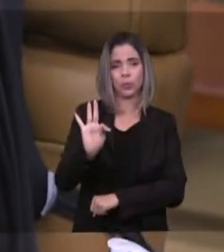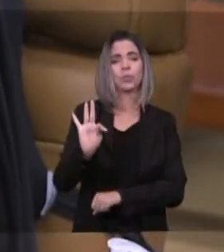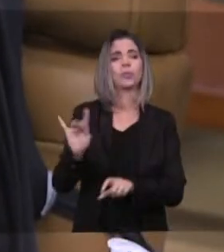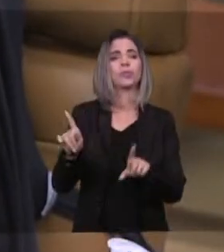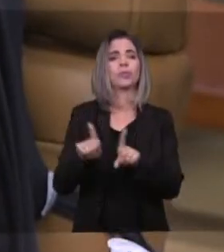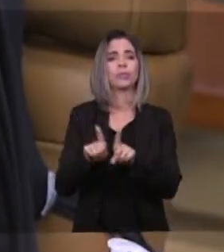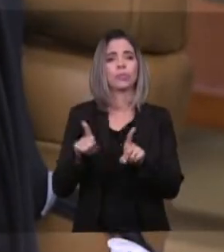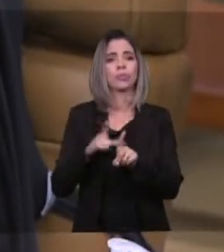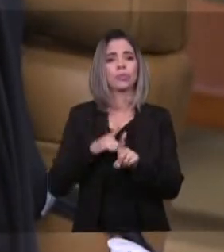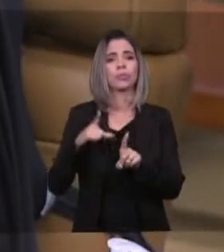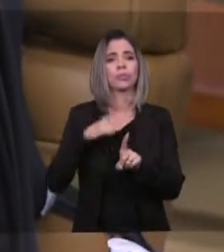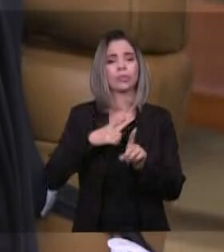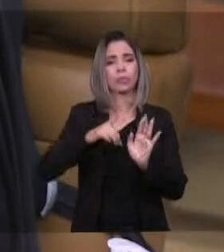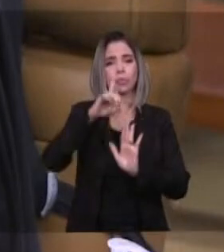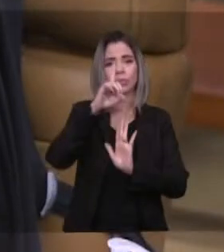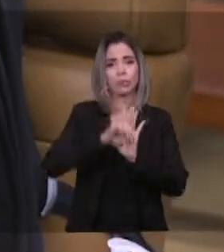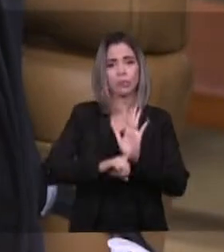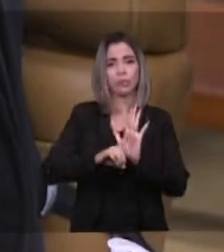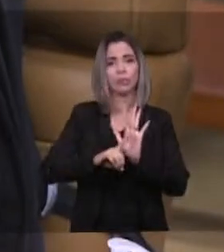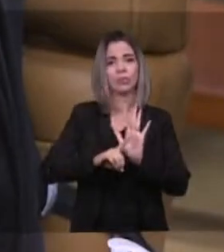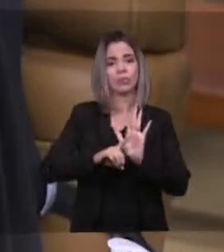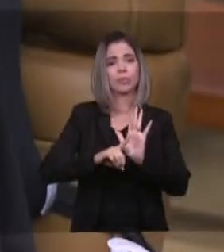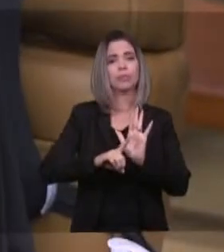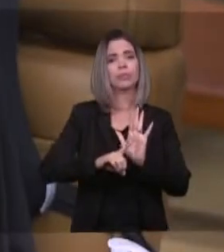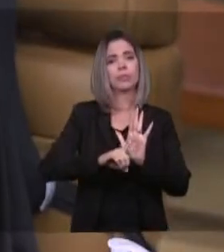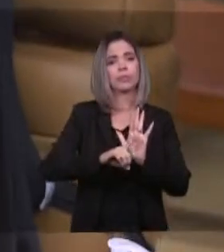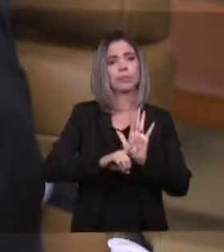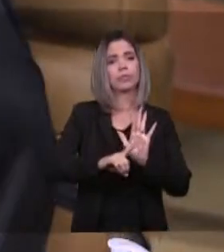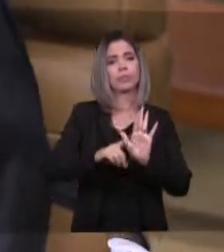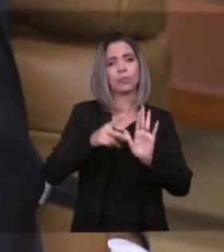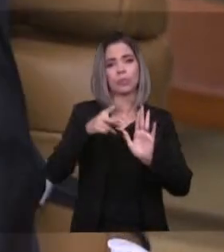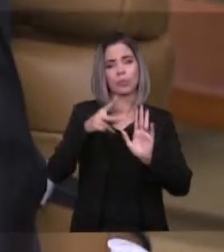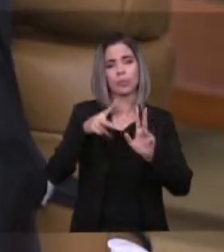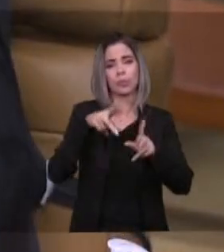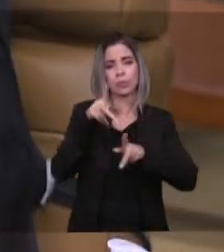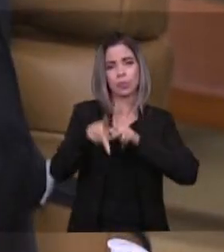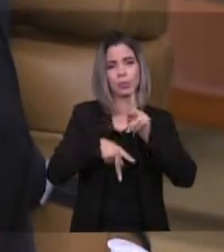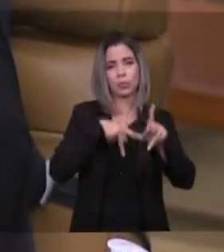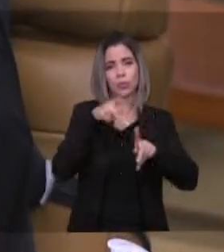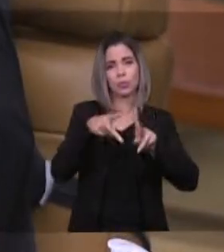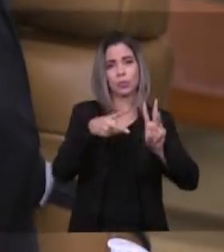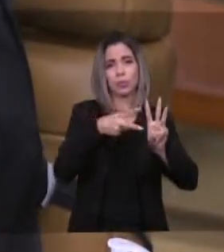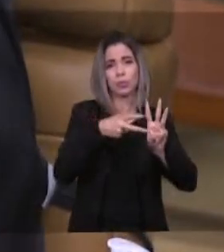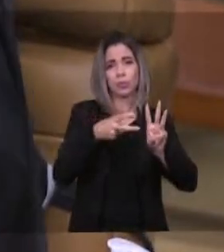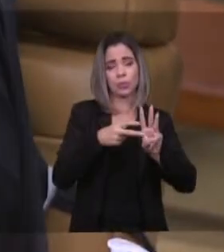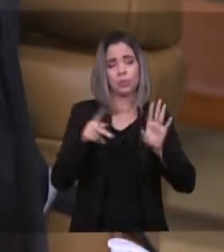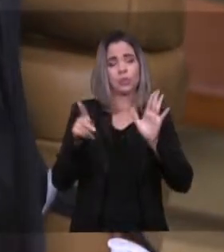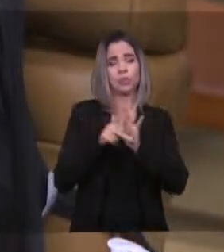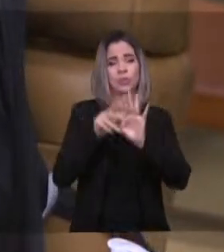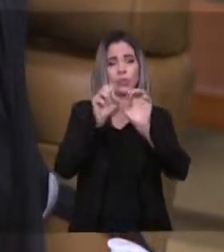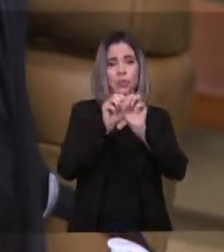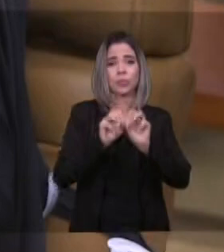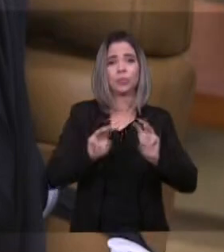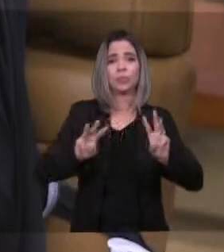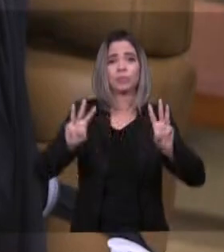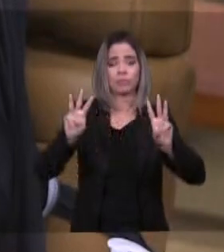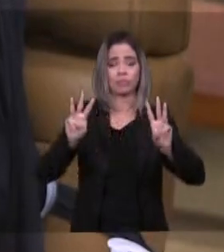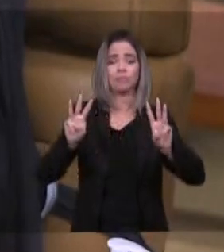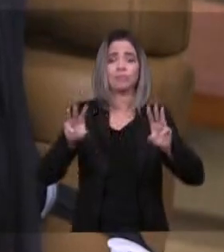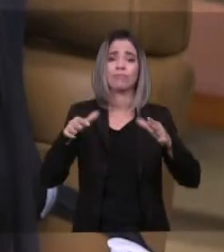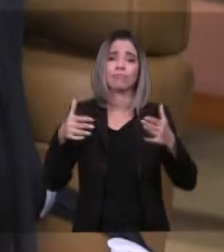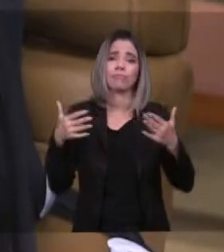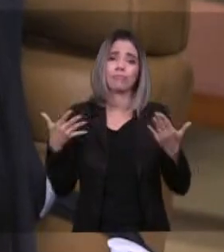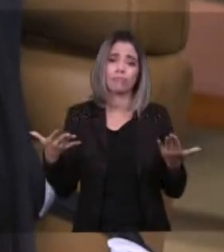também a pauta Recursos Extraordinários dos Povos Indígenas da ONU. FUNAI contra IMA.